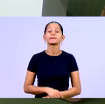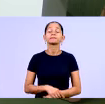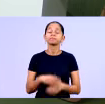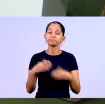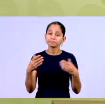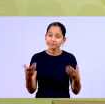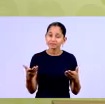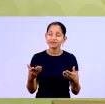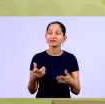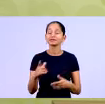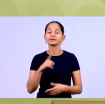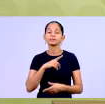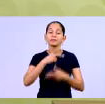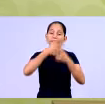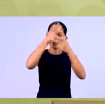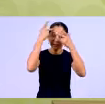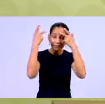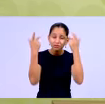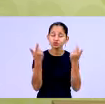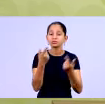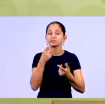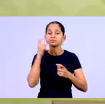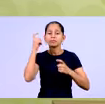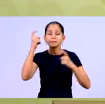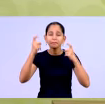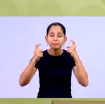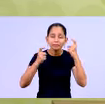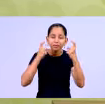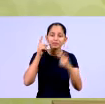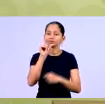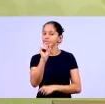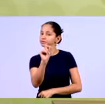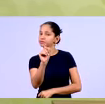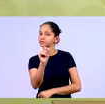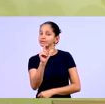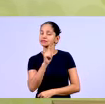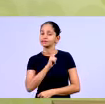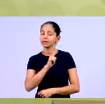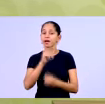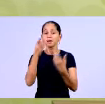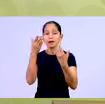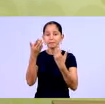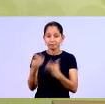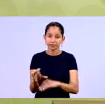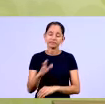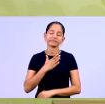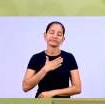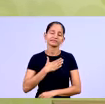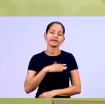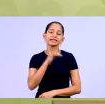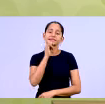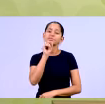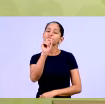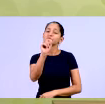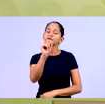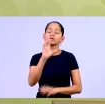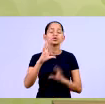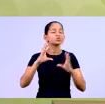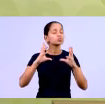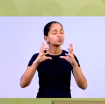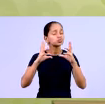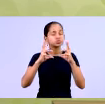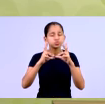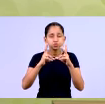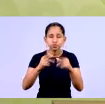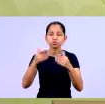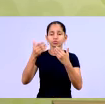Cristiano, tem muita gente falando sobre com relação à preocupação, né, com relação à prova, né? Gente, todo o material vai estar lá